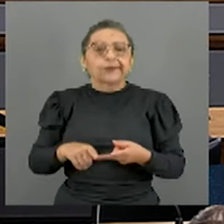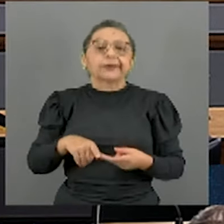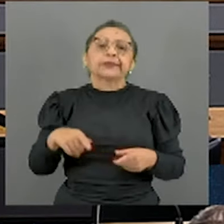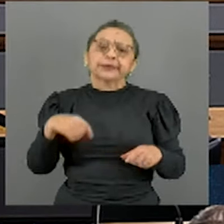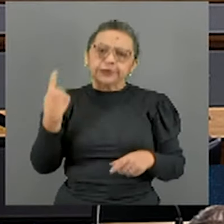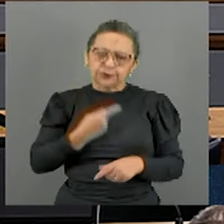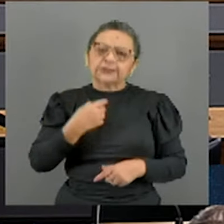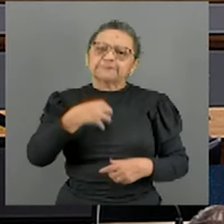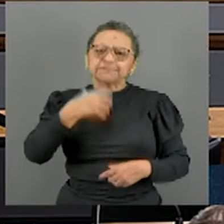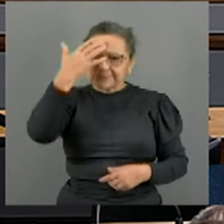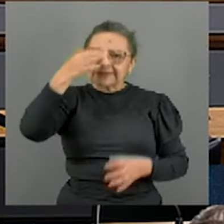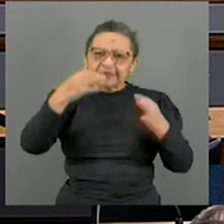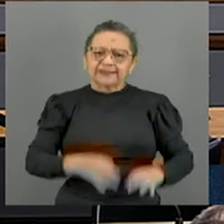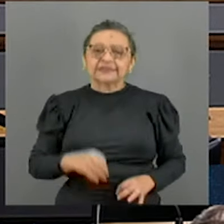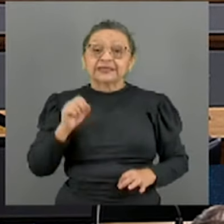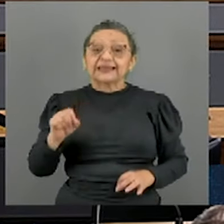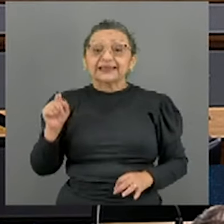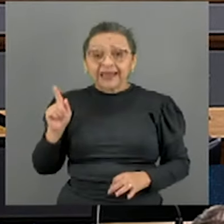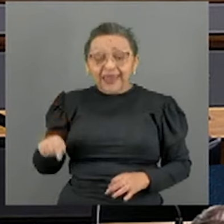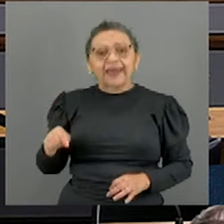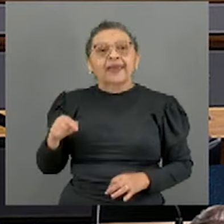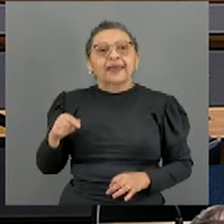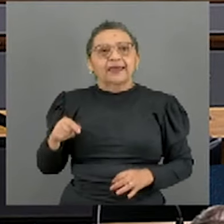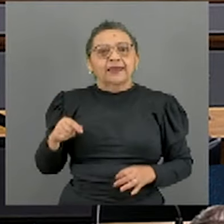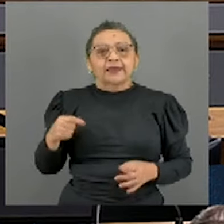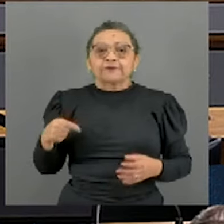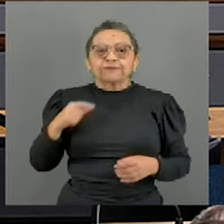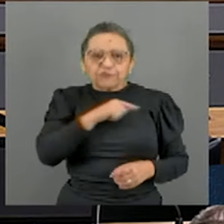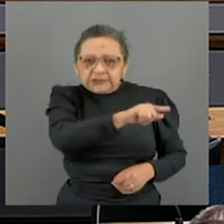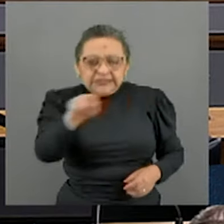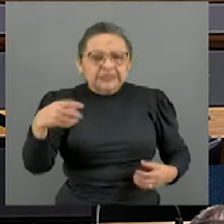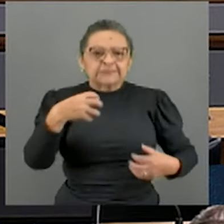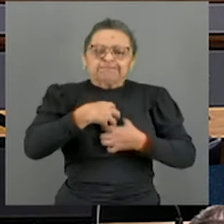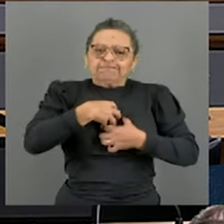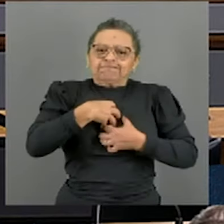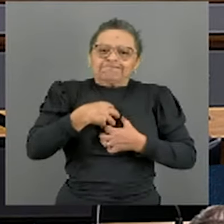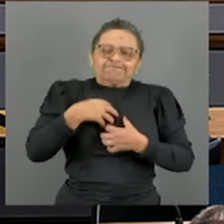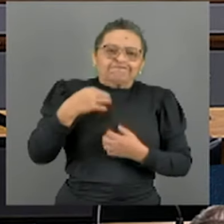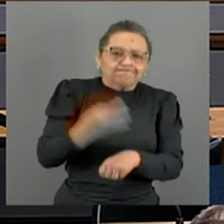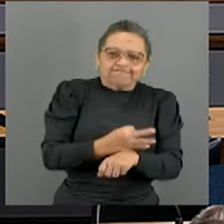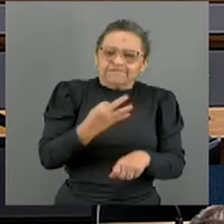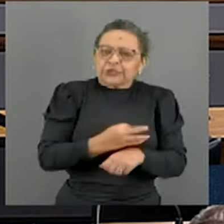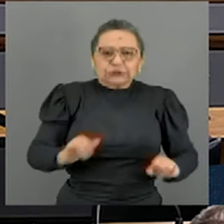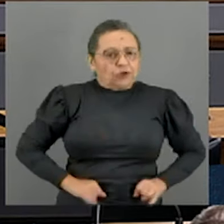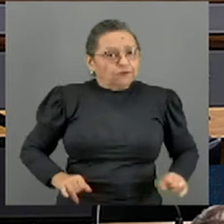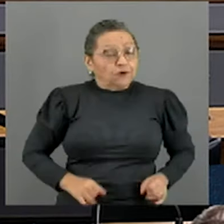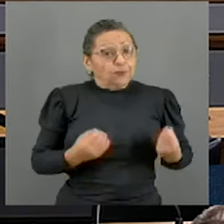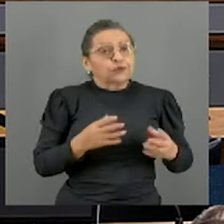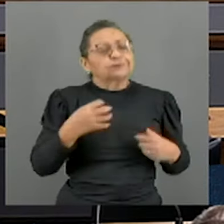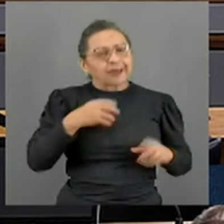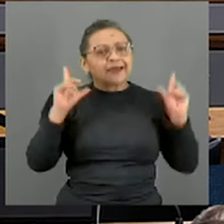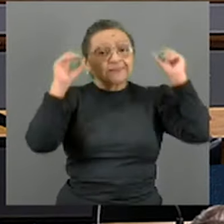a gente tem certeza que isso aí é algo que abala muito vocês. É difícil, mas ela foi